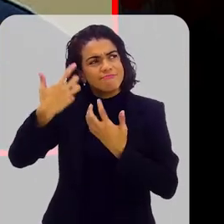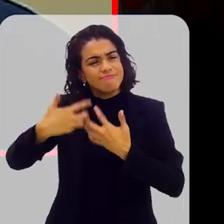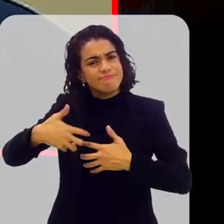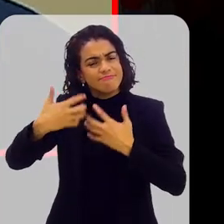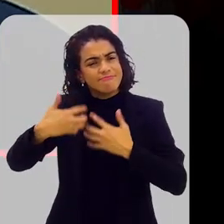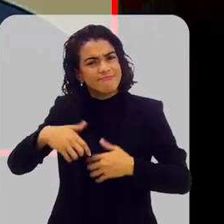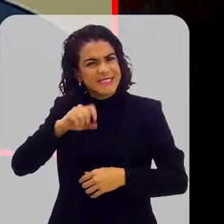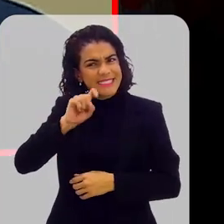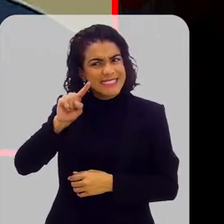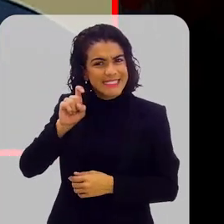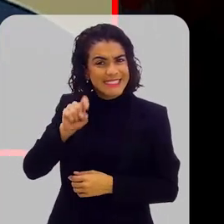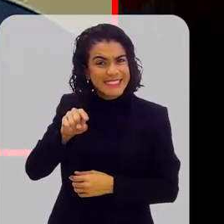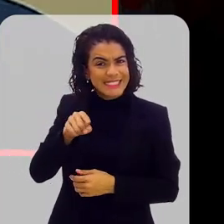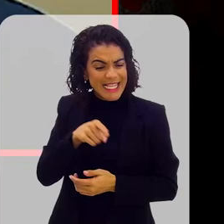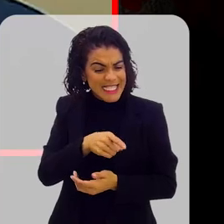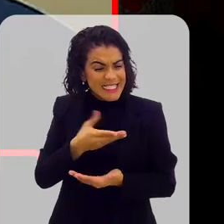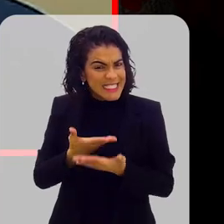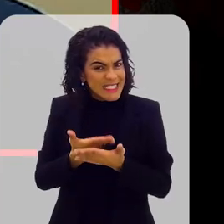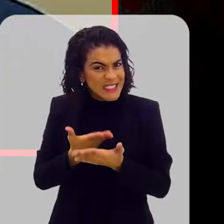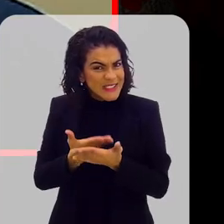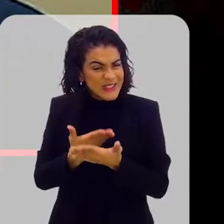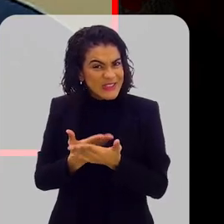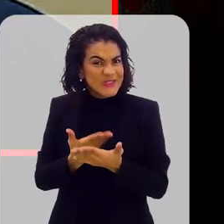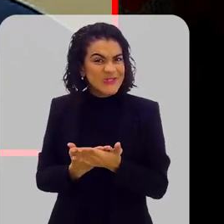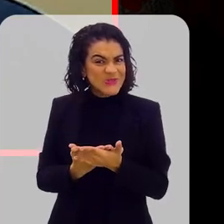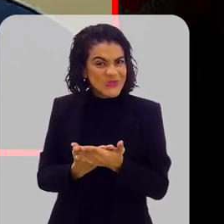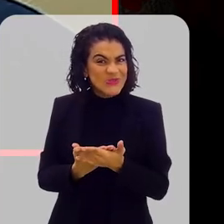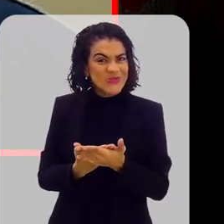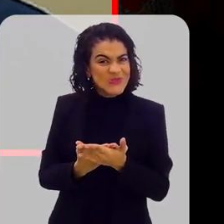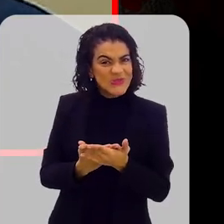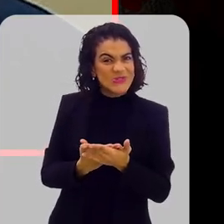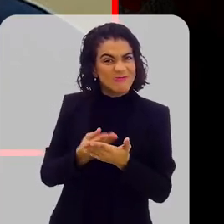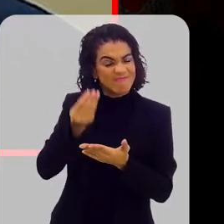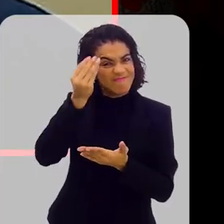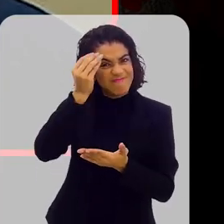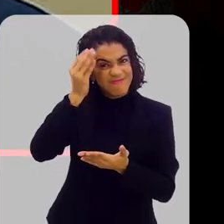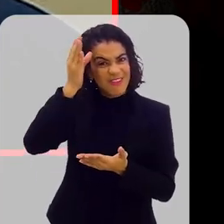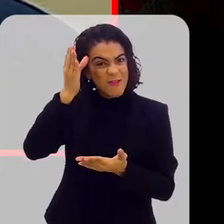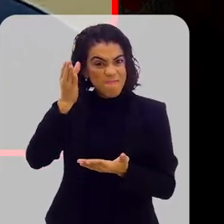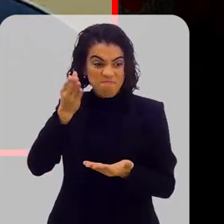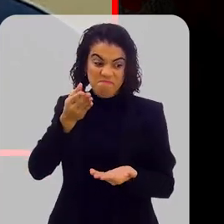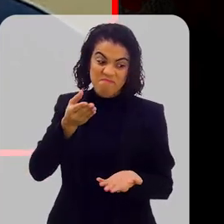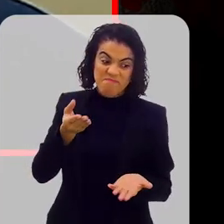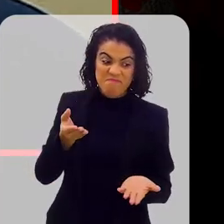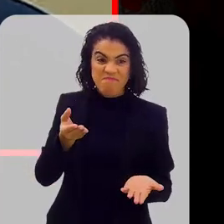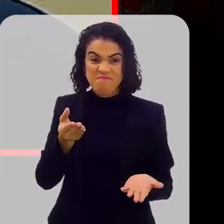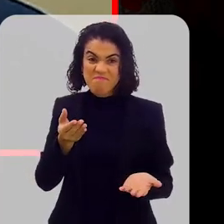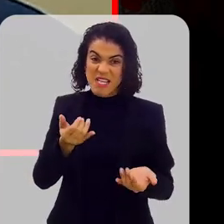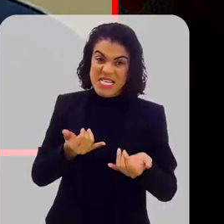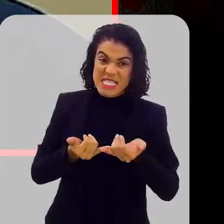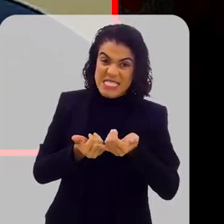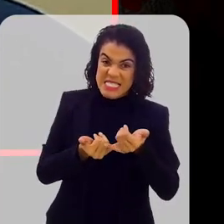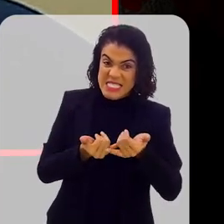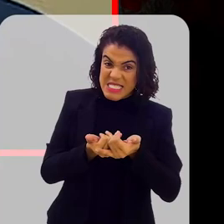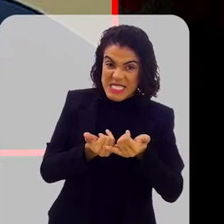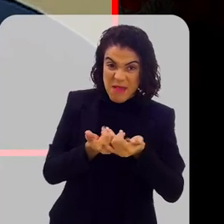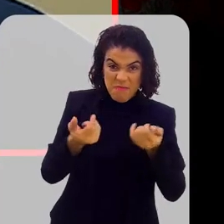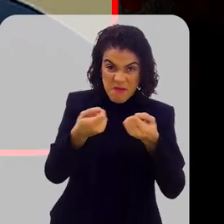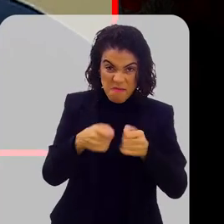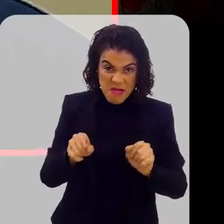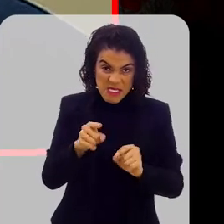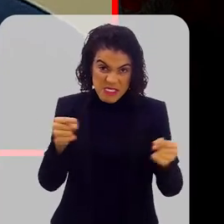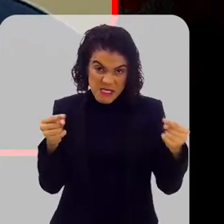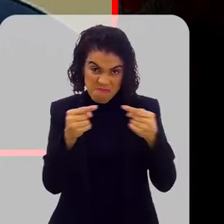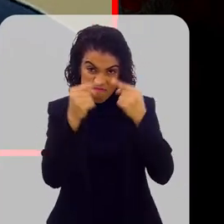que faz a gente questionar se esse estudo permite que a gente, a partir de agora, não considere a colonoscopia